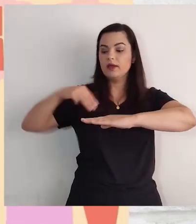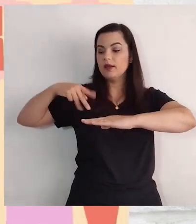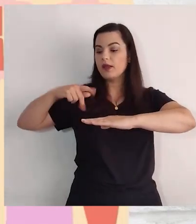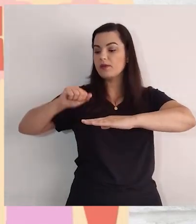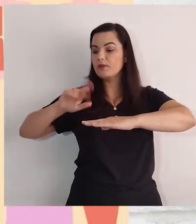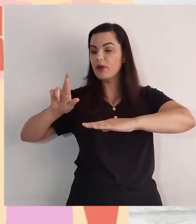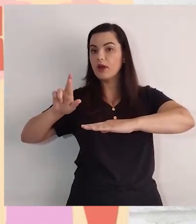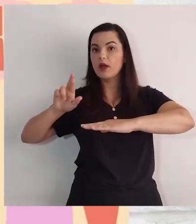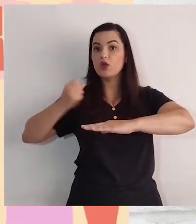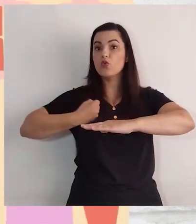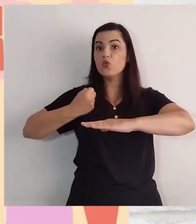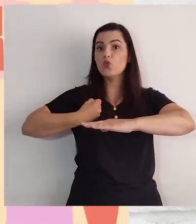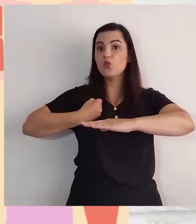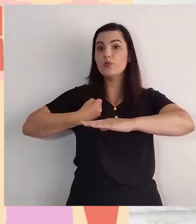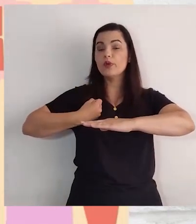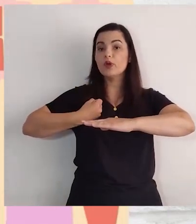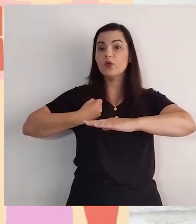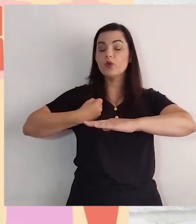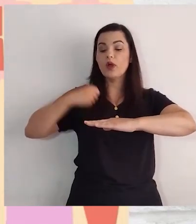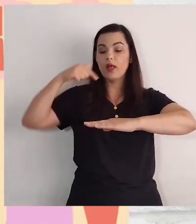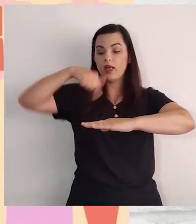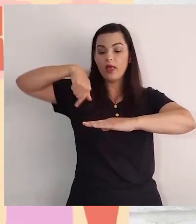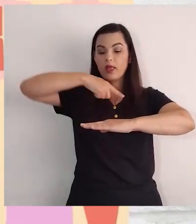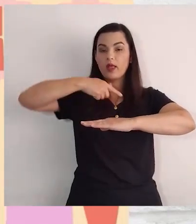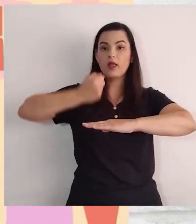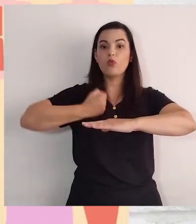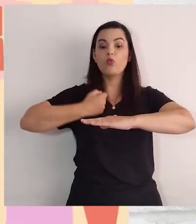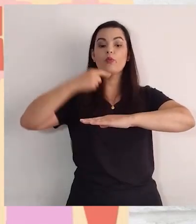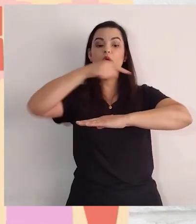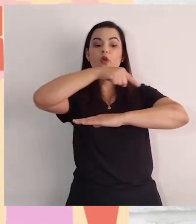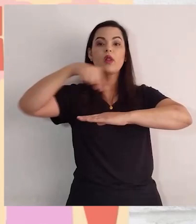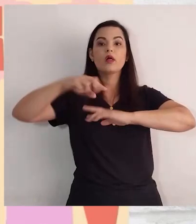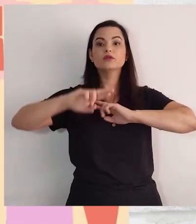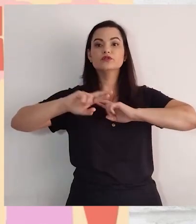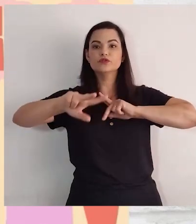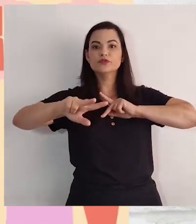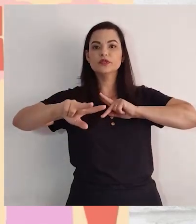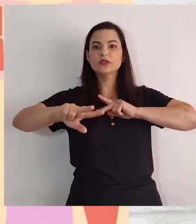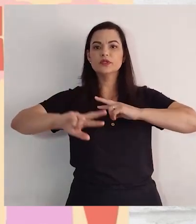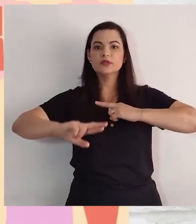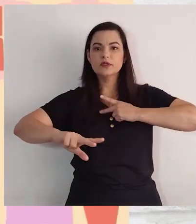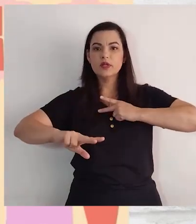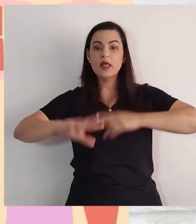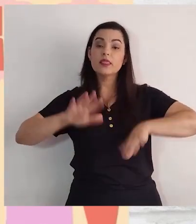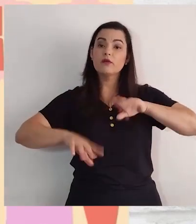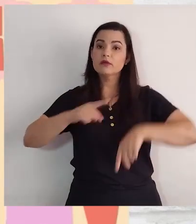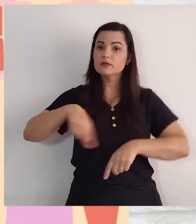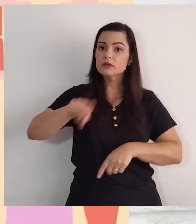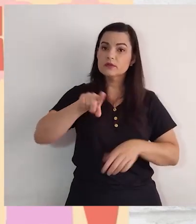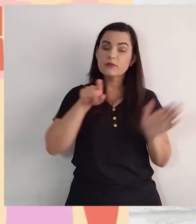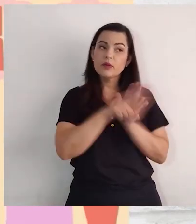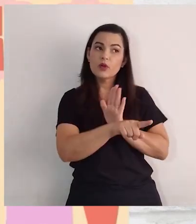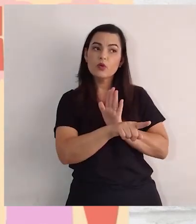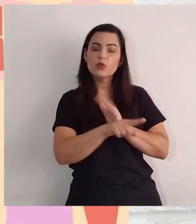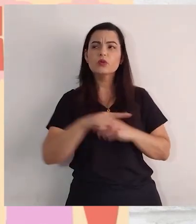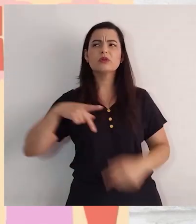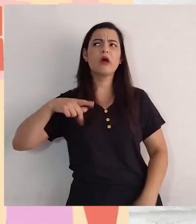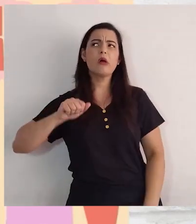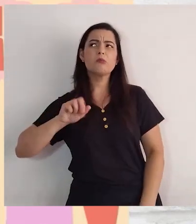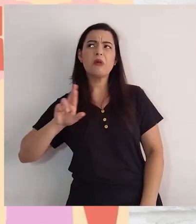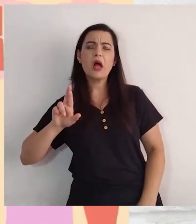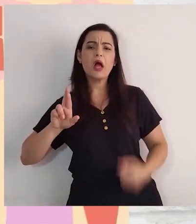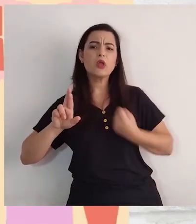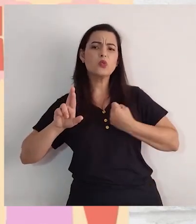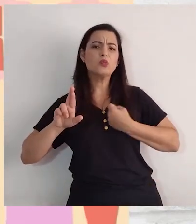se perguntando, o que são números pares e o que são números ímpares? Bom, é muito fácil.